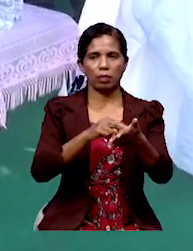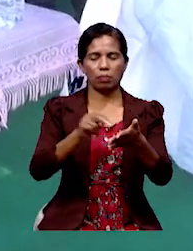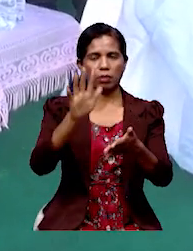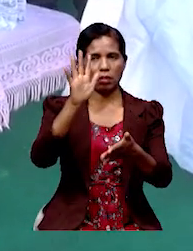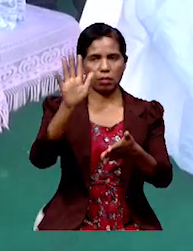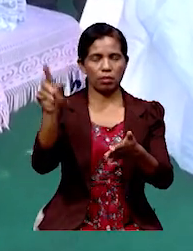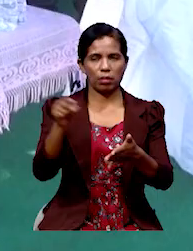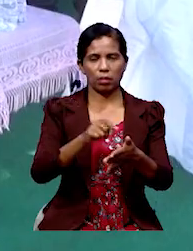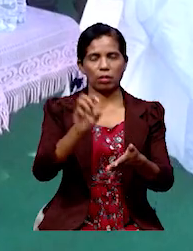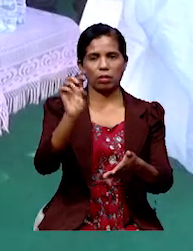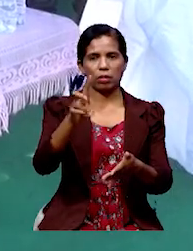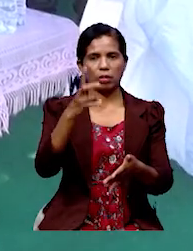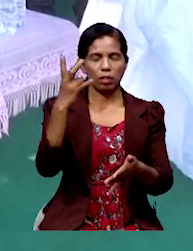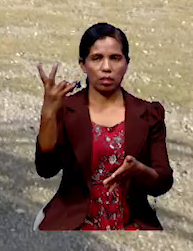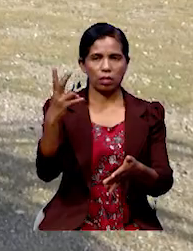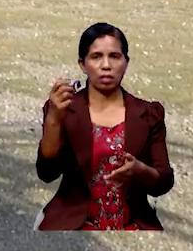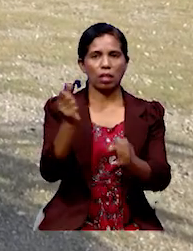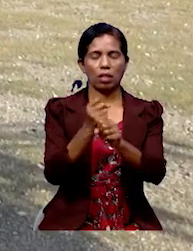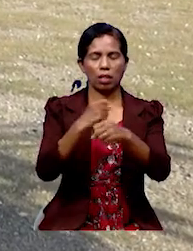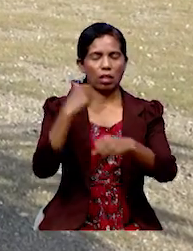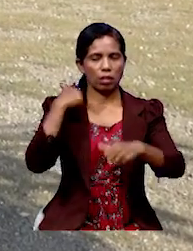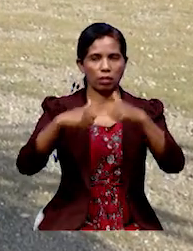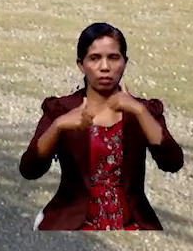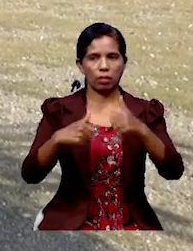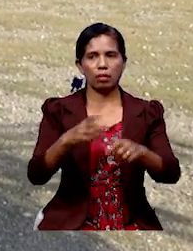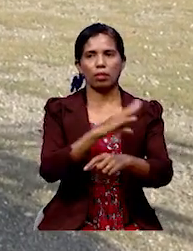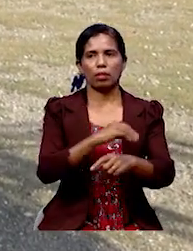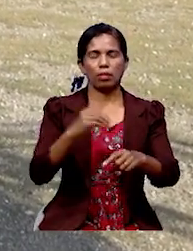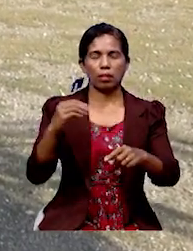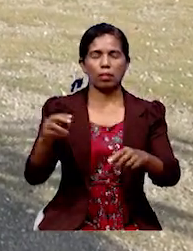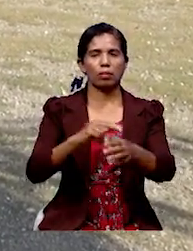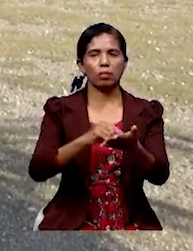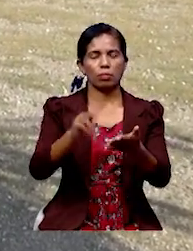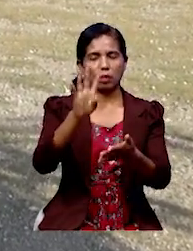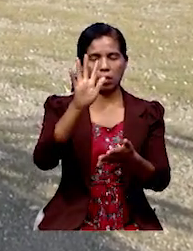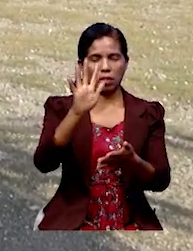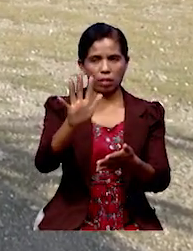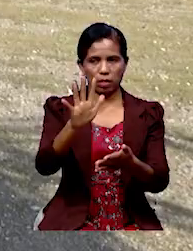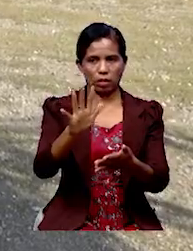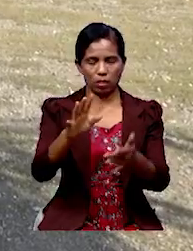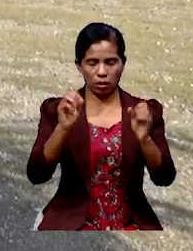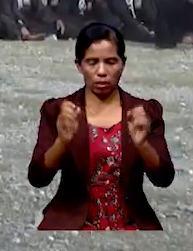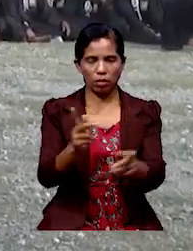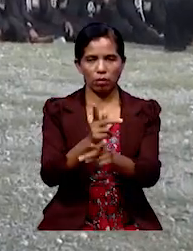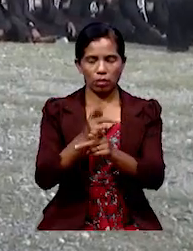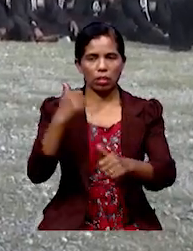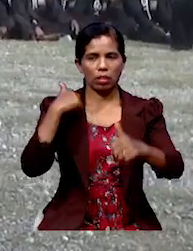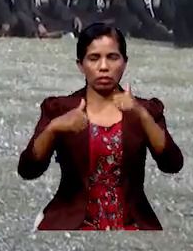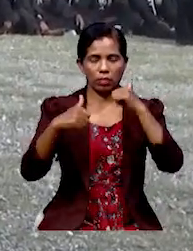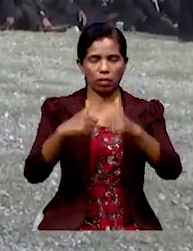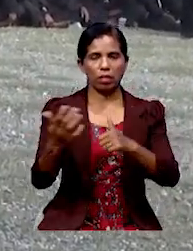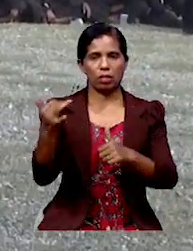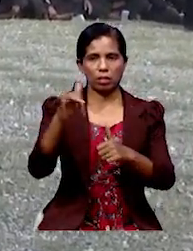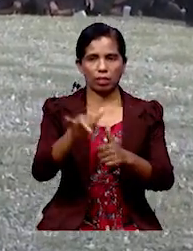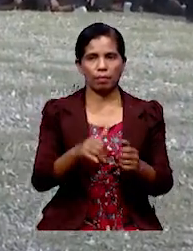San Rosintolu atu regula atividade arte marcial sira no resolusang numero hat bara ringrua Ronolu. Atu asegura atividade arte marcial